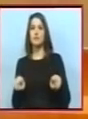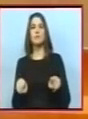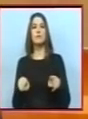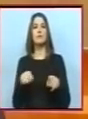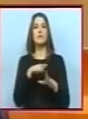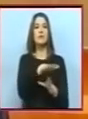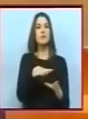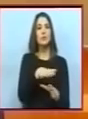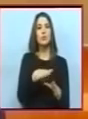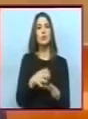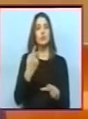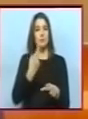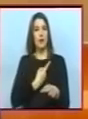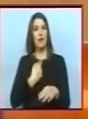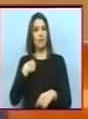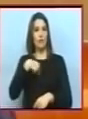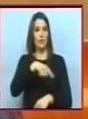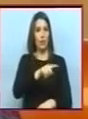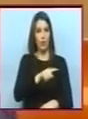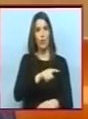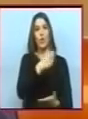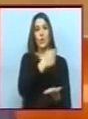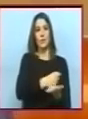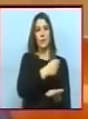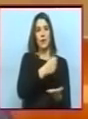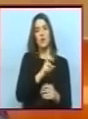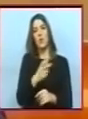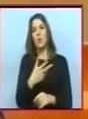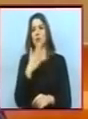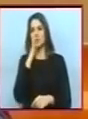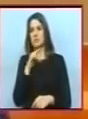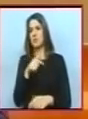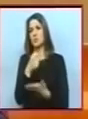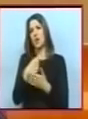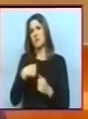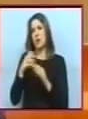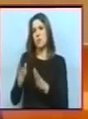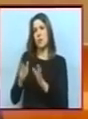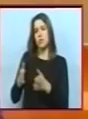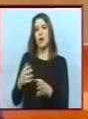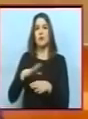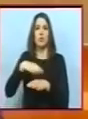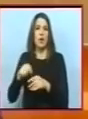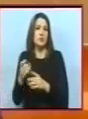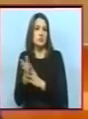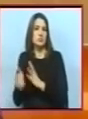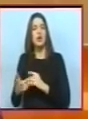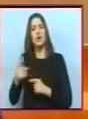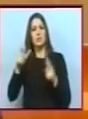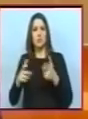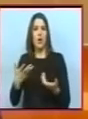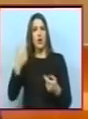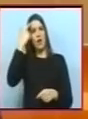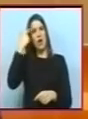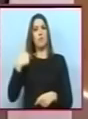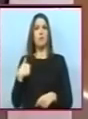entre as situações em que deve recorrer ao notário e aquelas em que é dispensada a intervenção notarial, enfim, por razões várias. E por